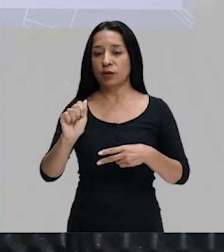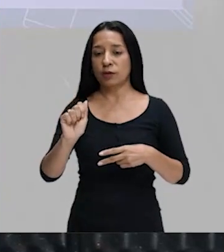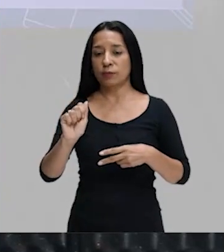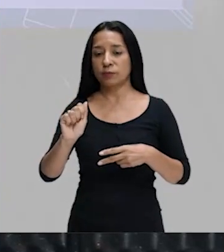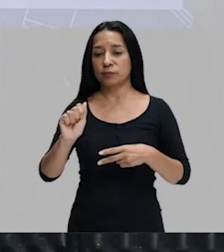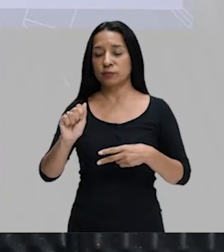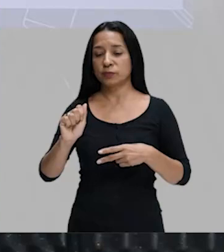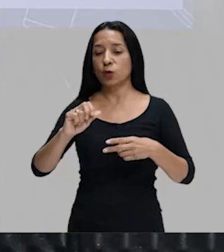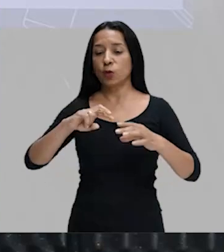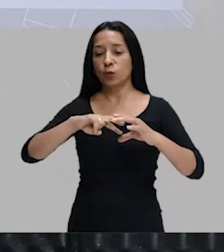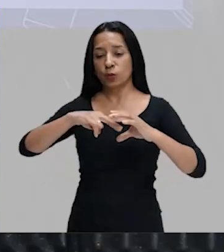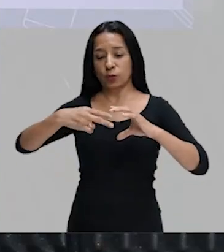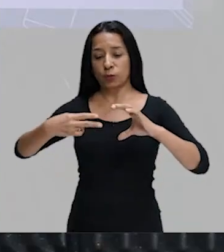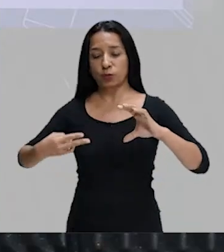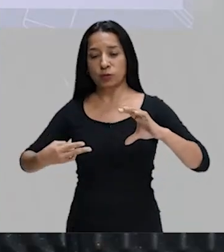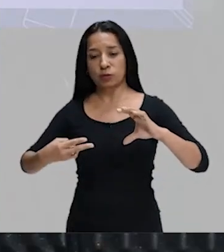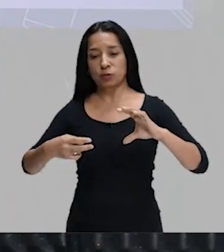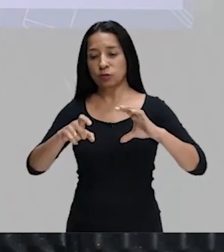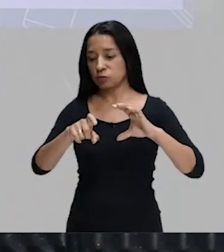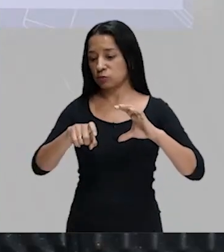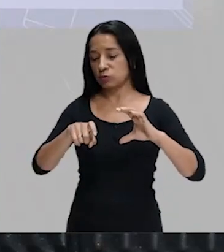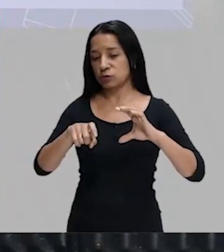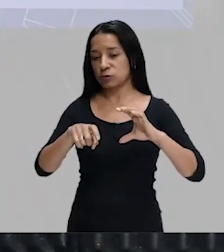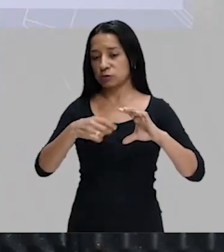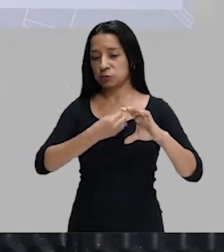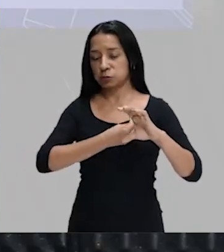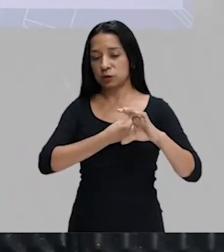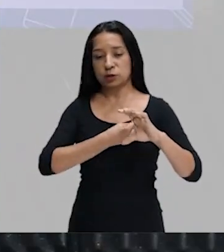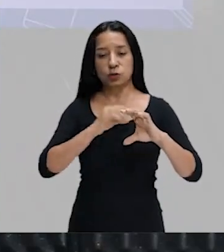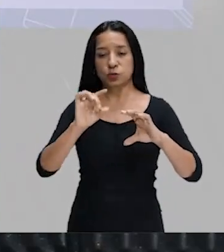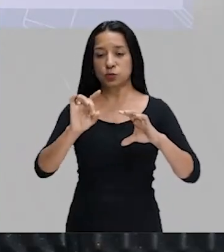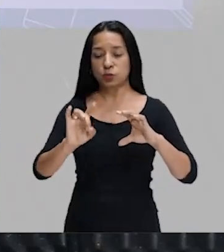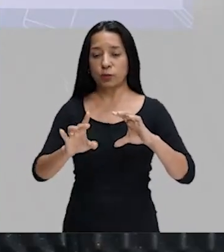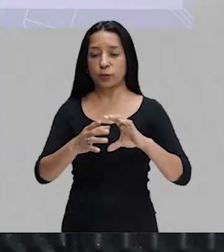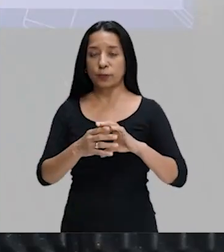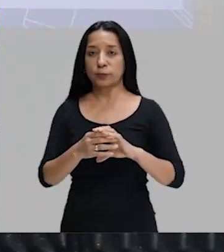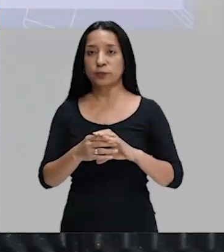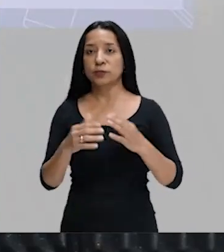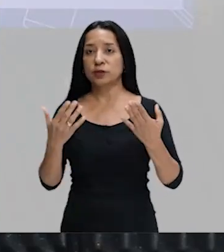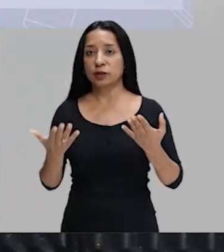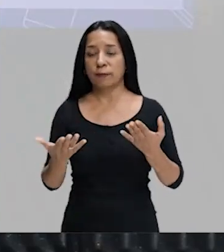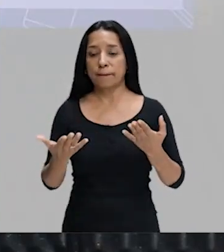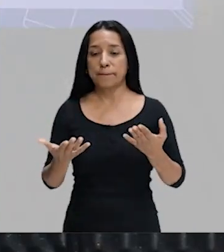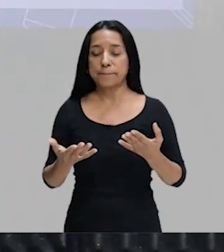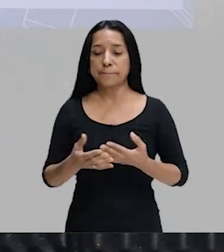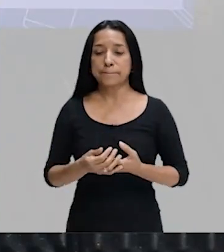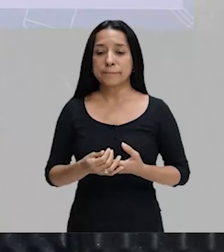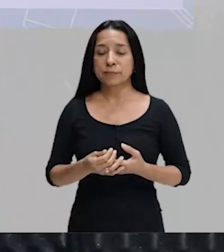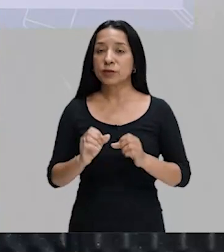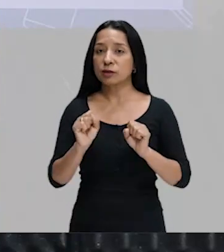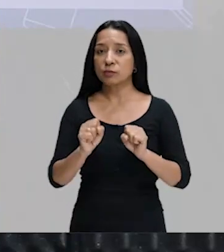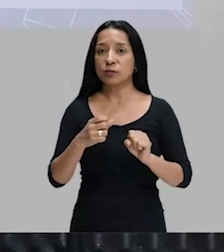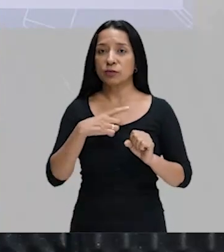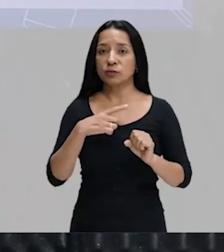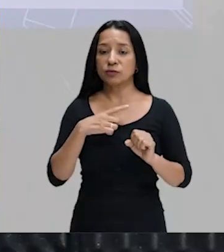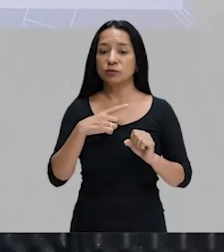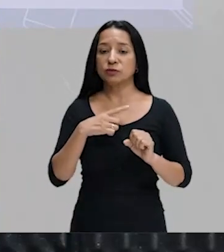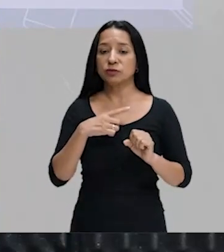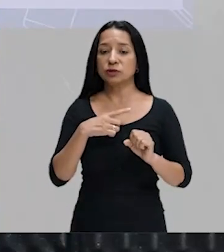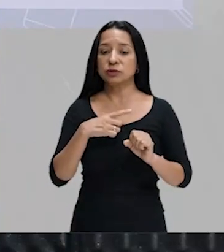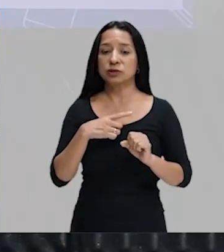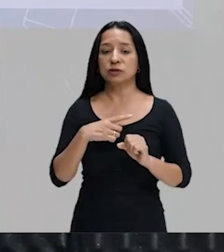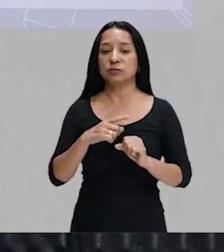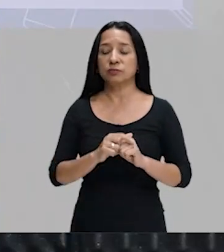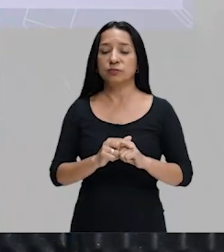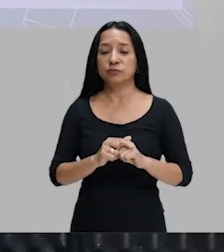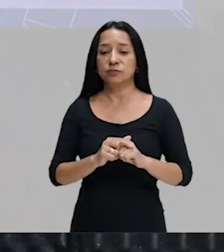presente apenas no cromossomo X, ok? Então, vamos lá. Eu posso ter os seguintes